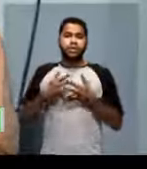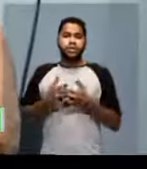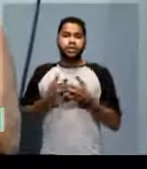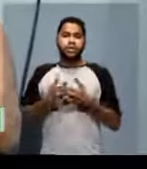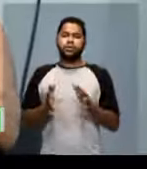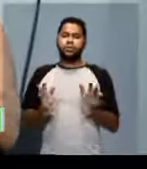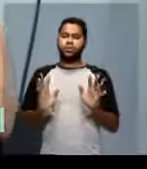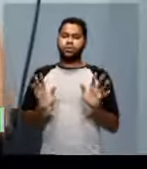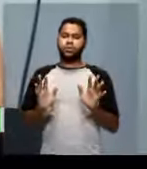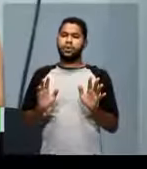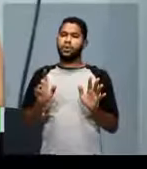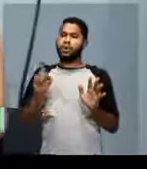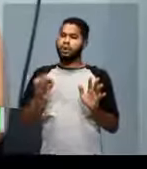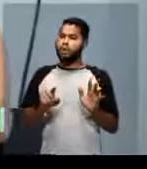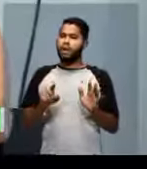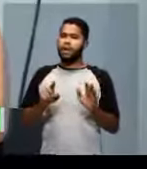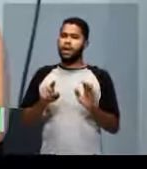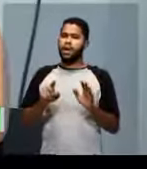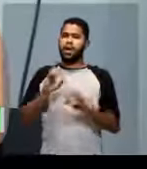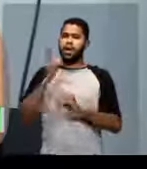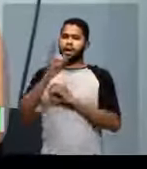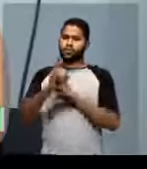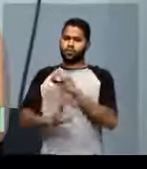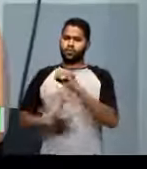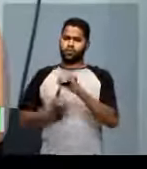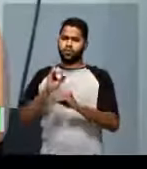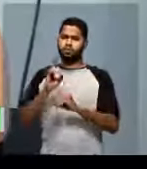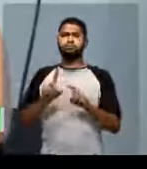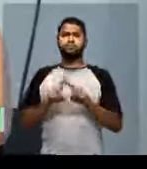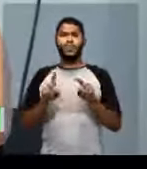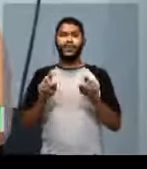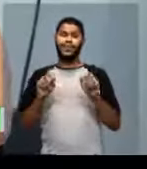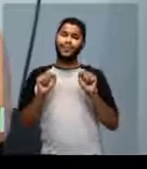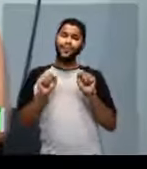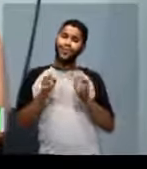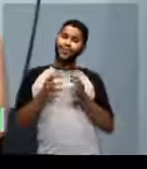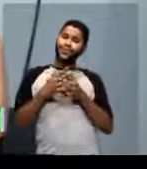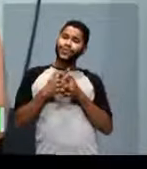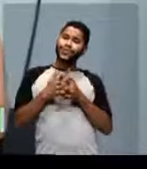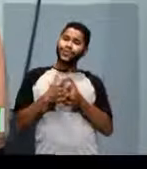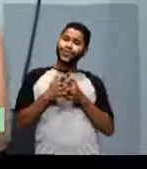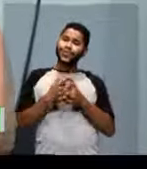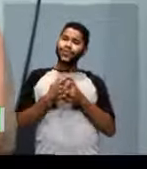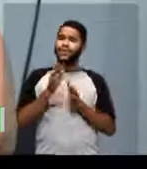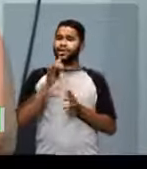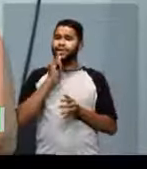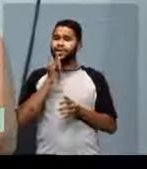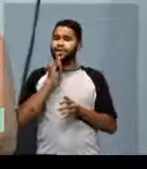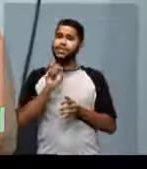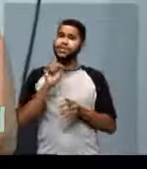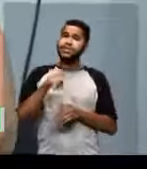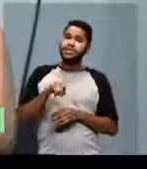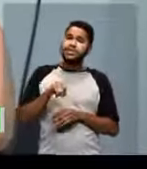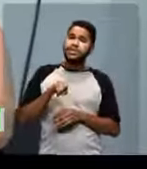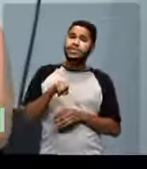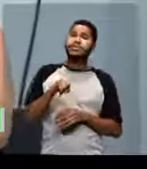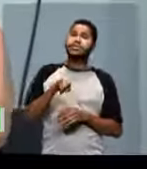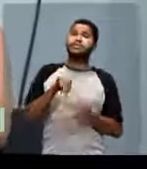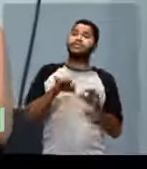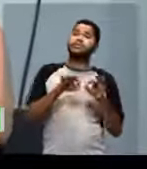tá? Eles são átomos. Agora, você pode estar confundindo talvez com substância simples e composta, que aí sim, a